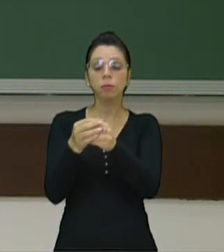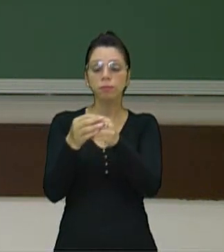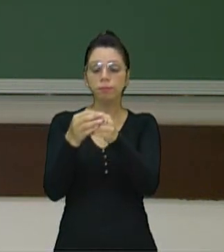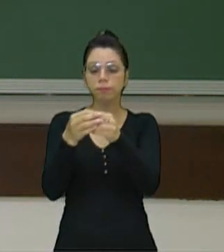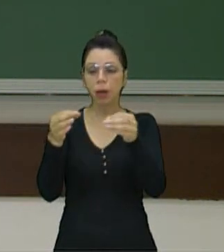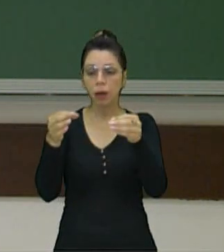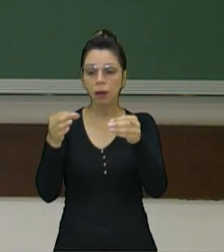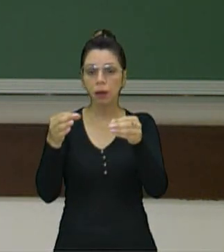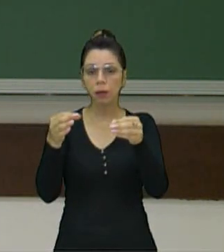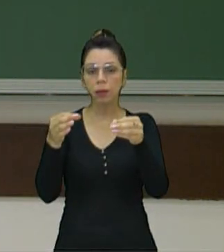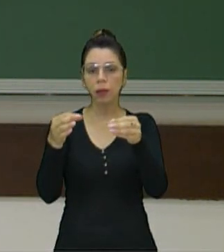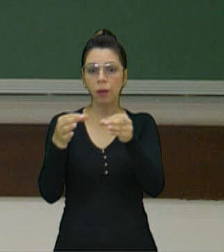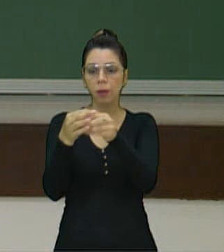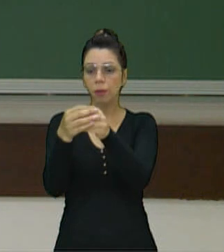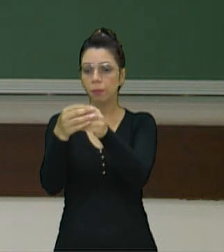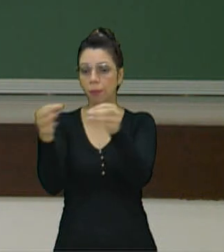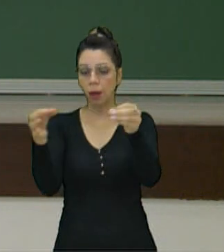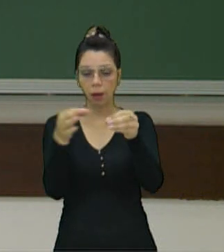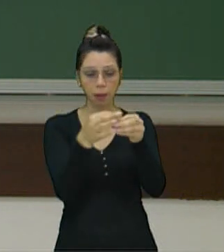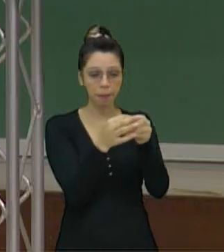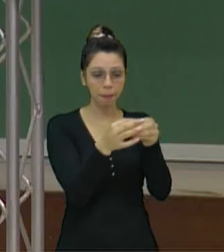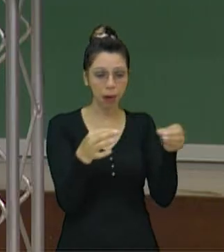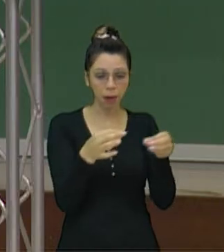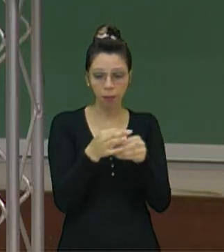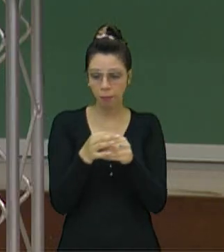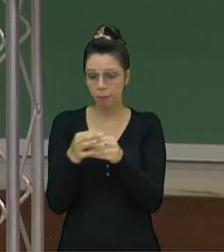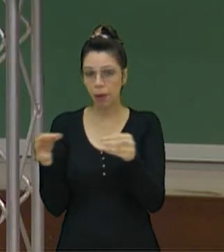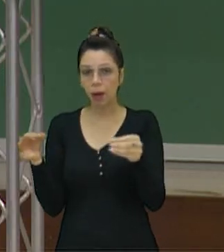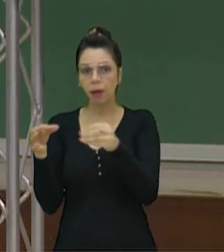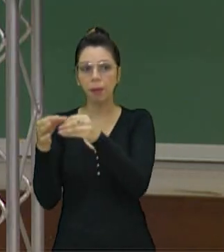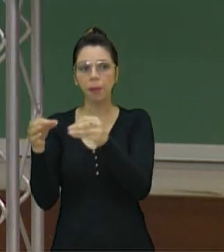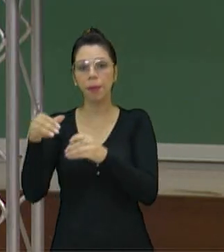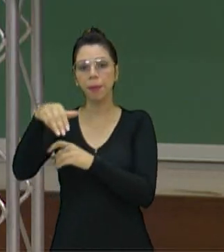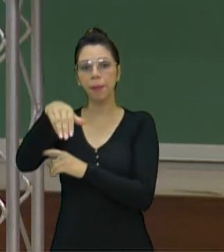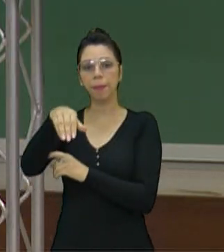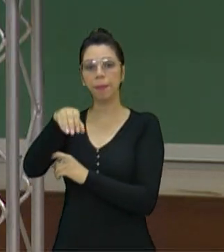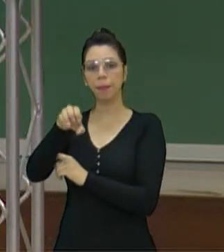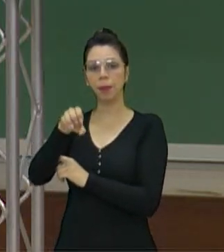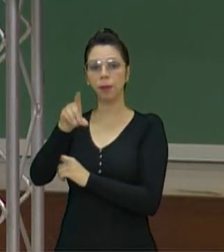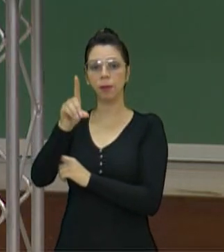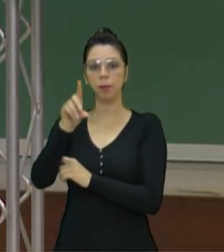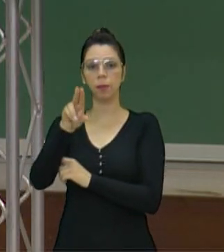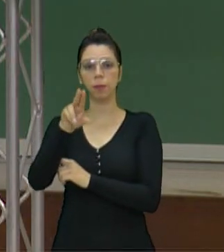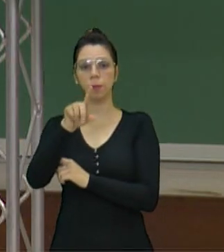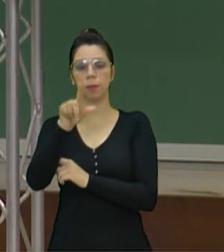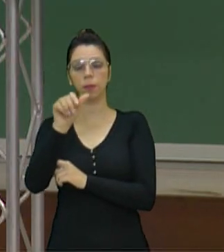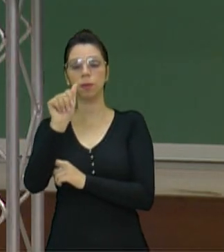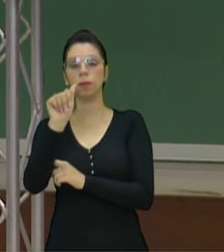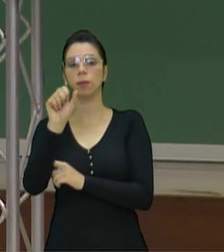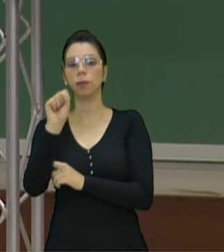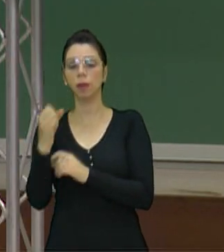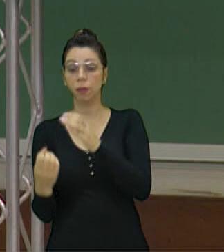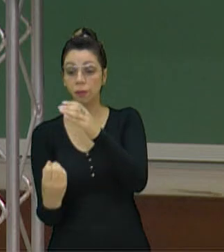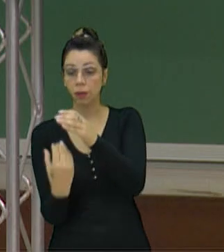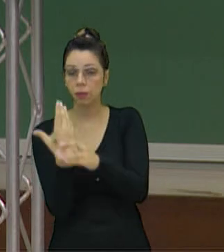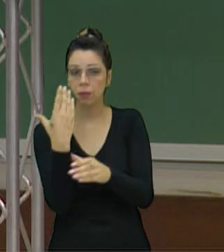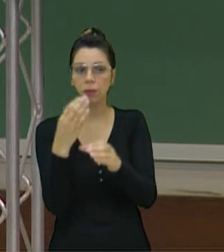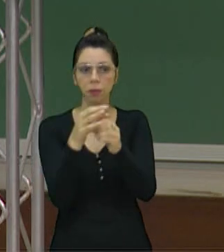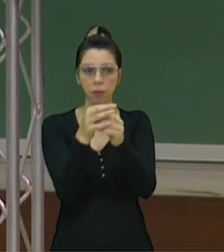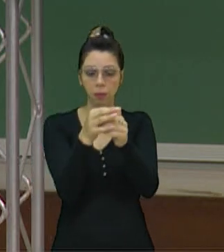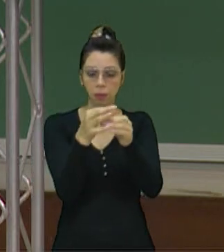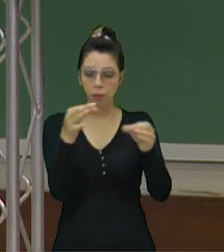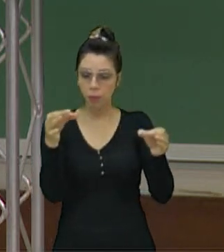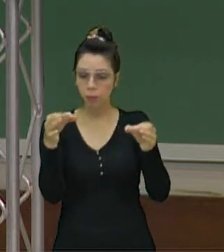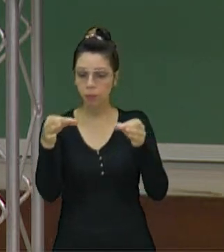divisões transversais formando medusas, né? Então ele vai se dividindo, então ele alterna essa geração